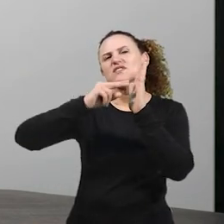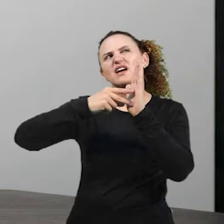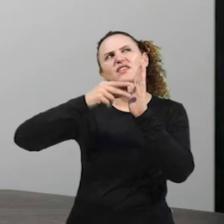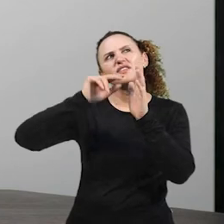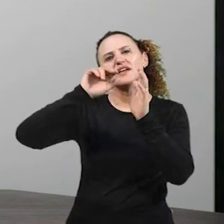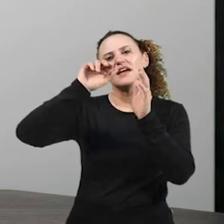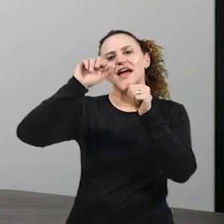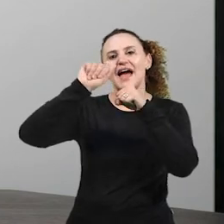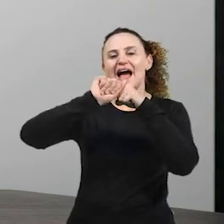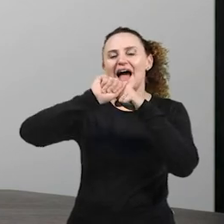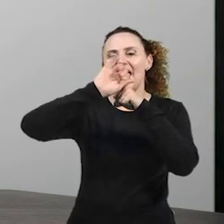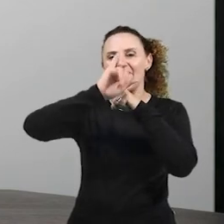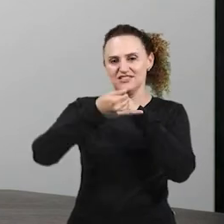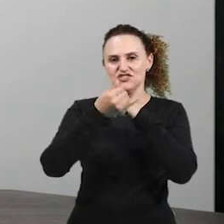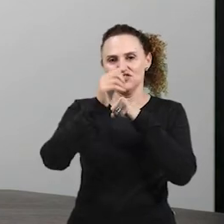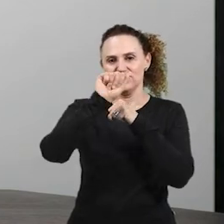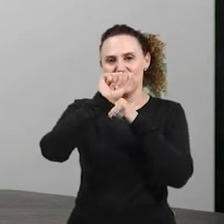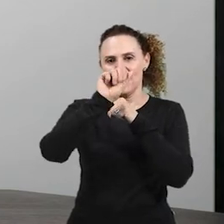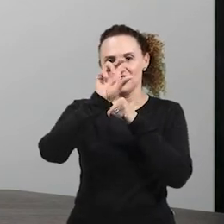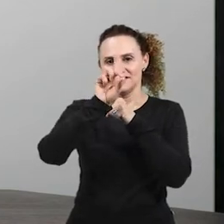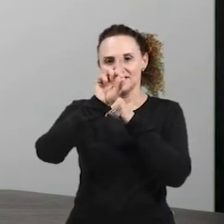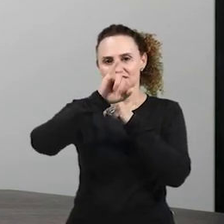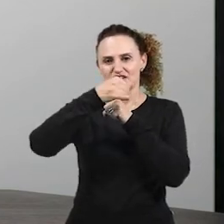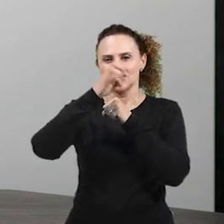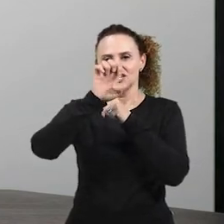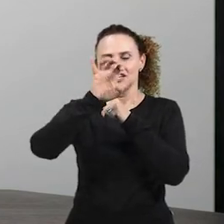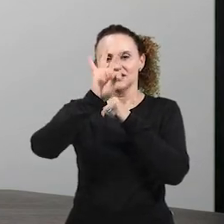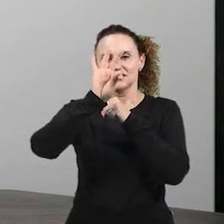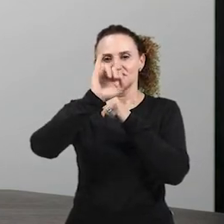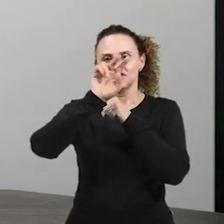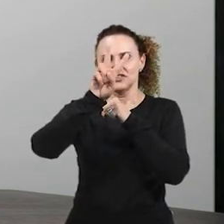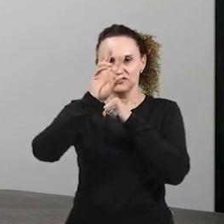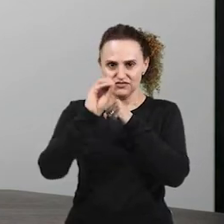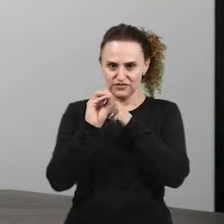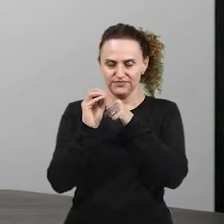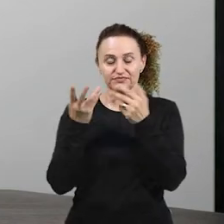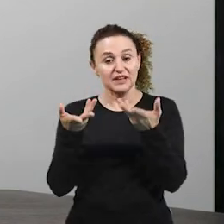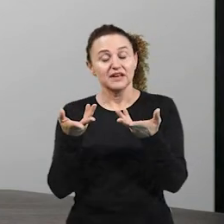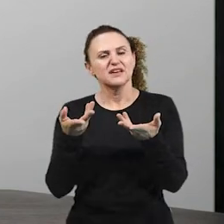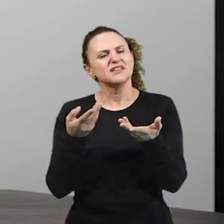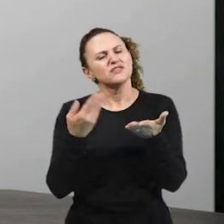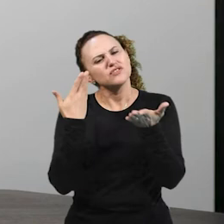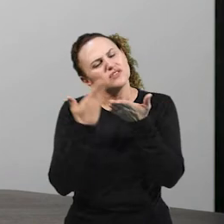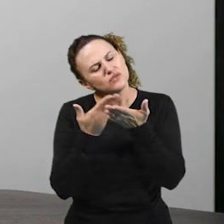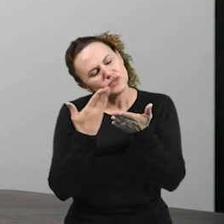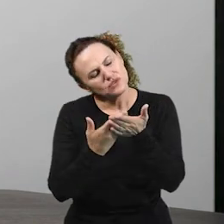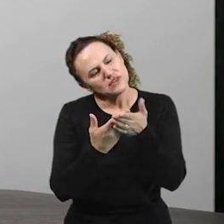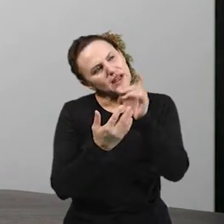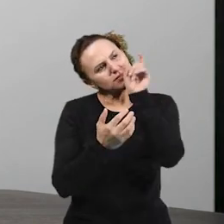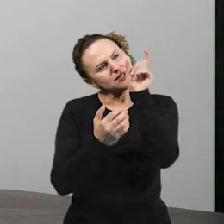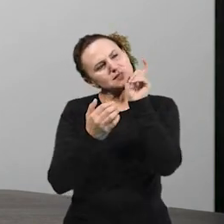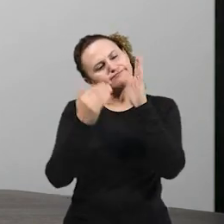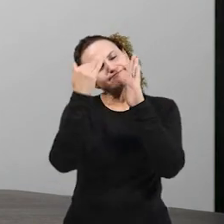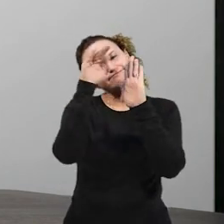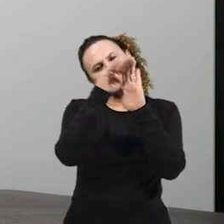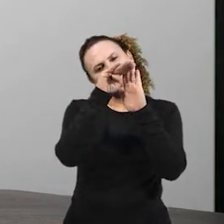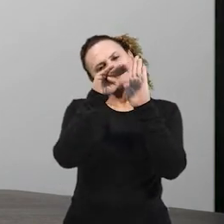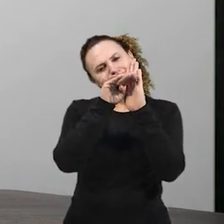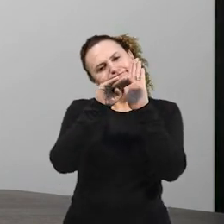com todas elas vocês vão identificar é saber classificar